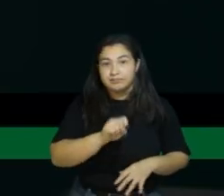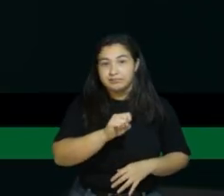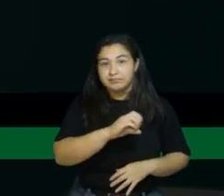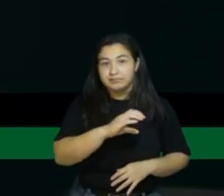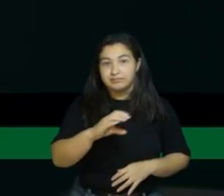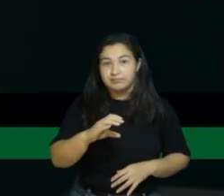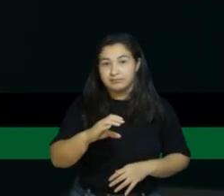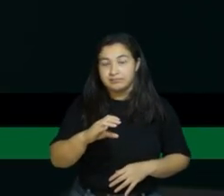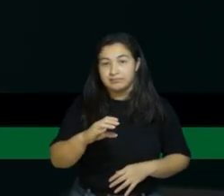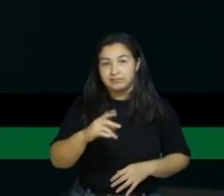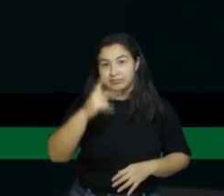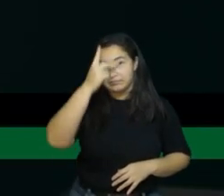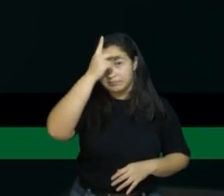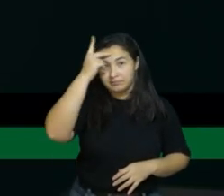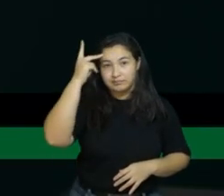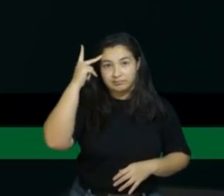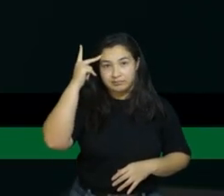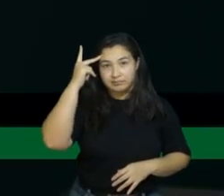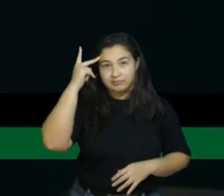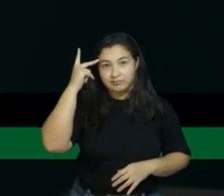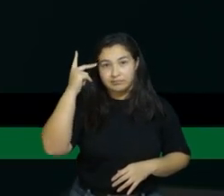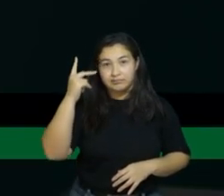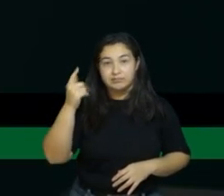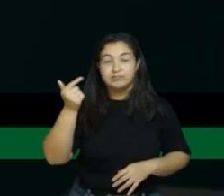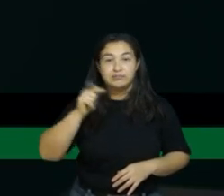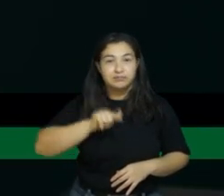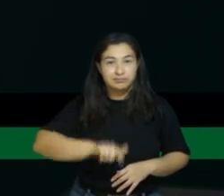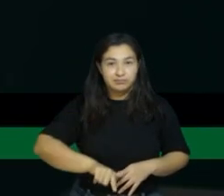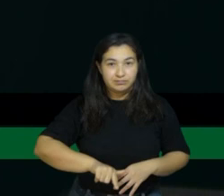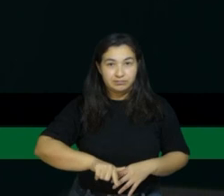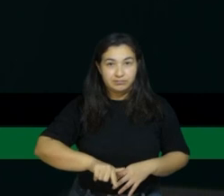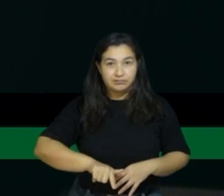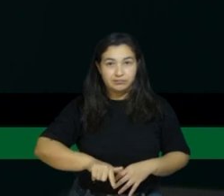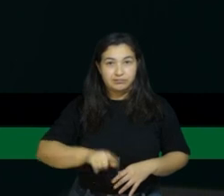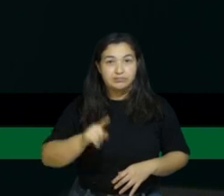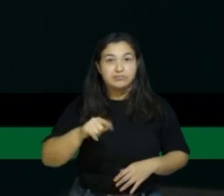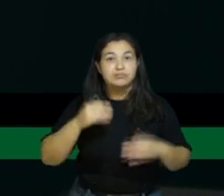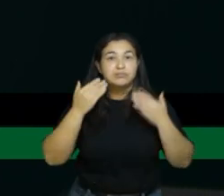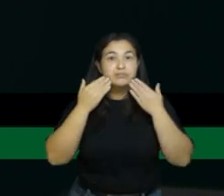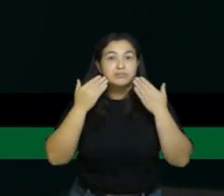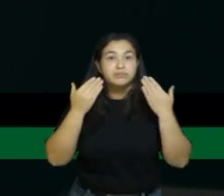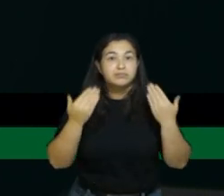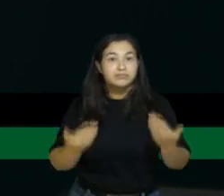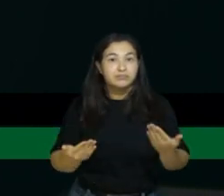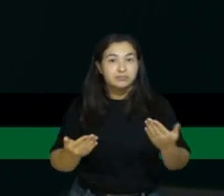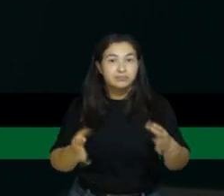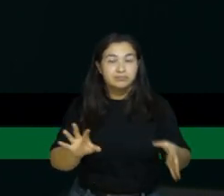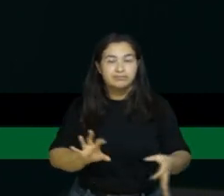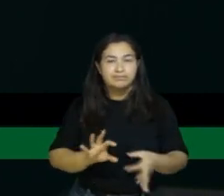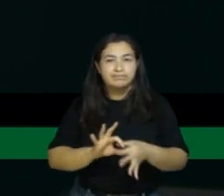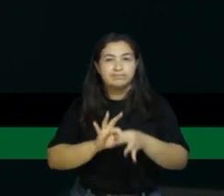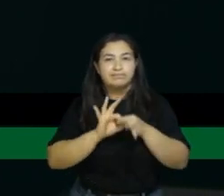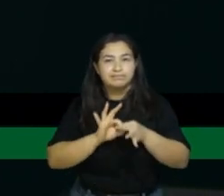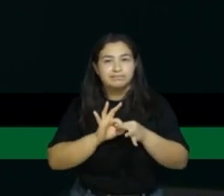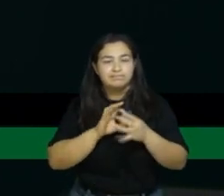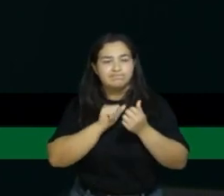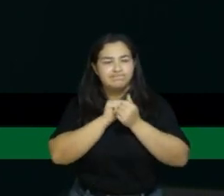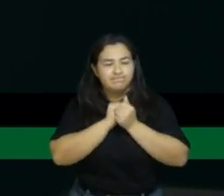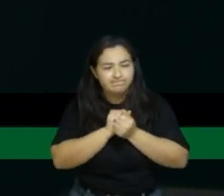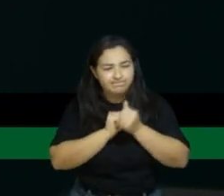povo de Santa Catarina, mais uma vez, dá uma demonstração de união, de